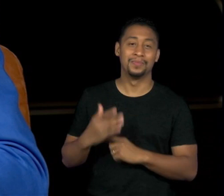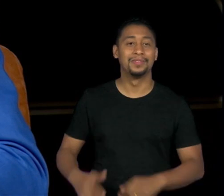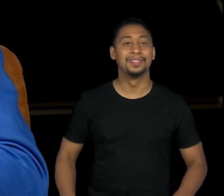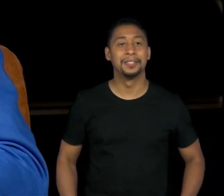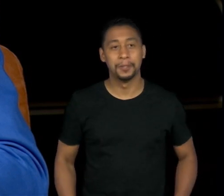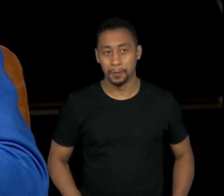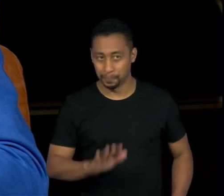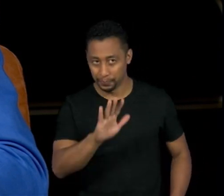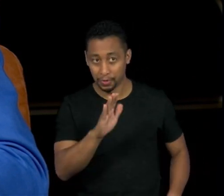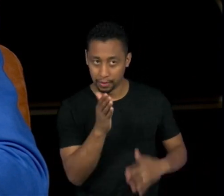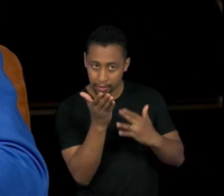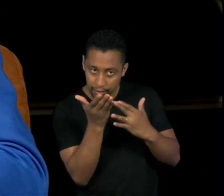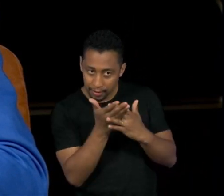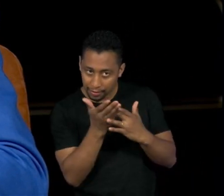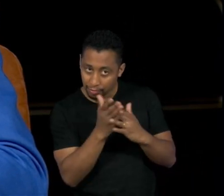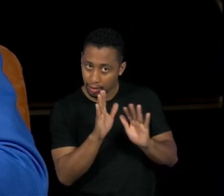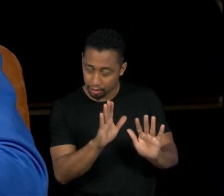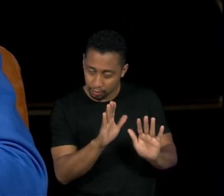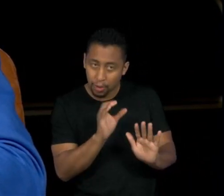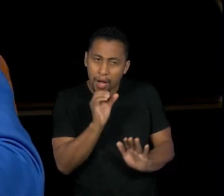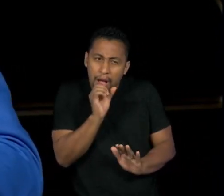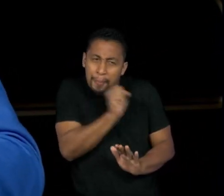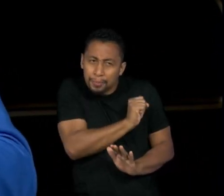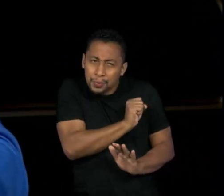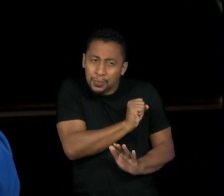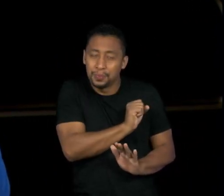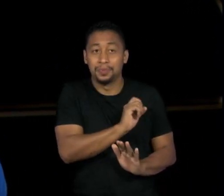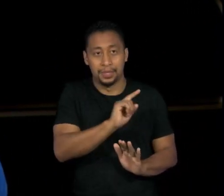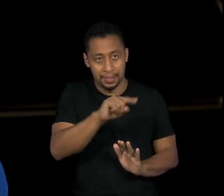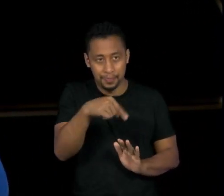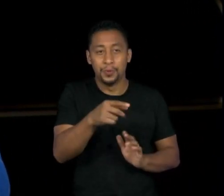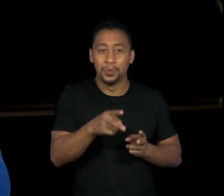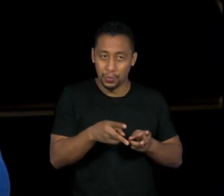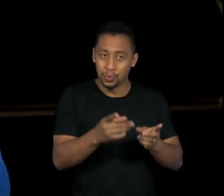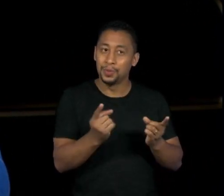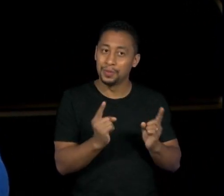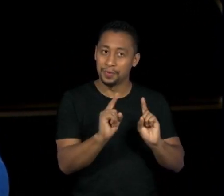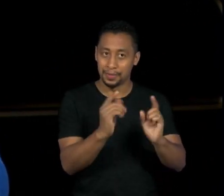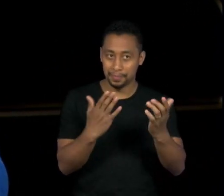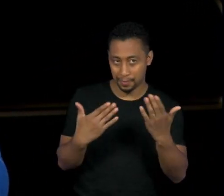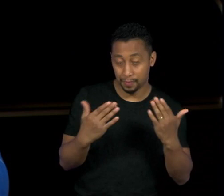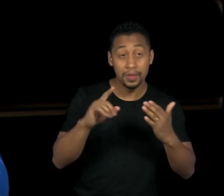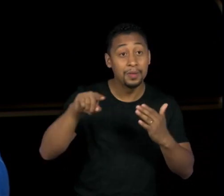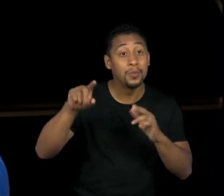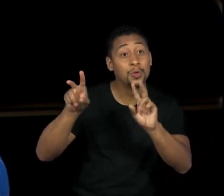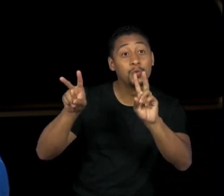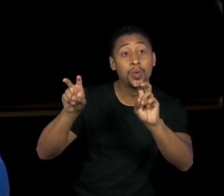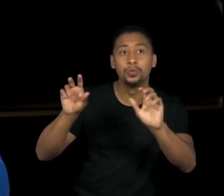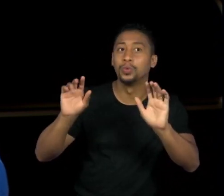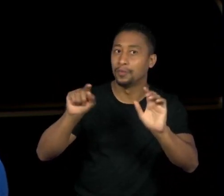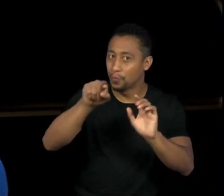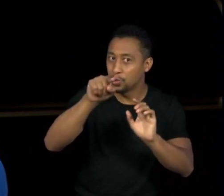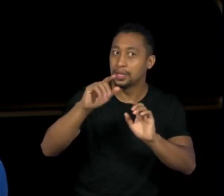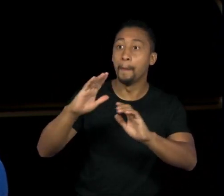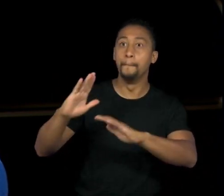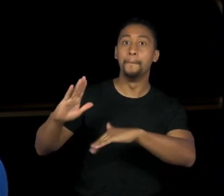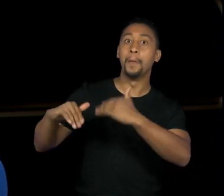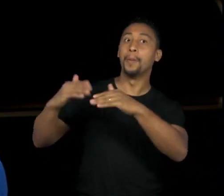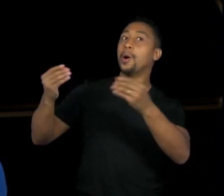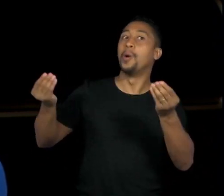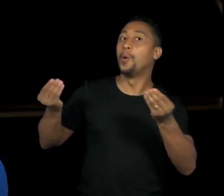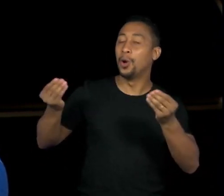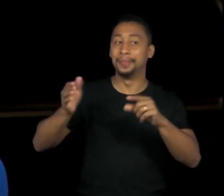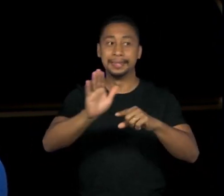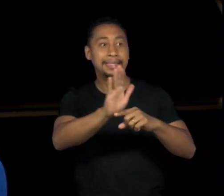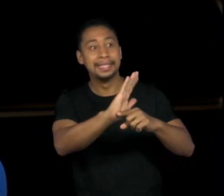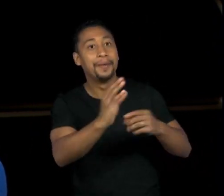fazer mais um intervalo, é breve, curtinho, e a gente volta para a nossa conversa. Aí nós vamos falar sobre a sua ascensão na carreira, sobre o